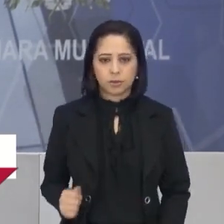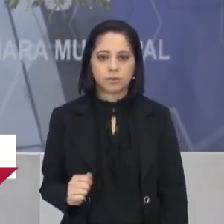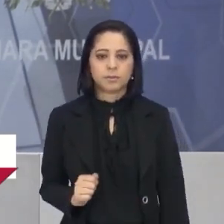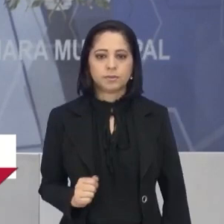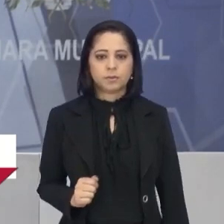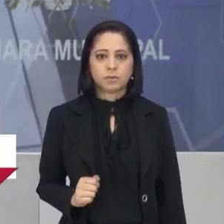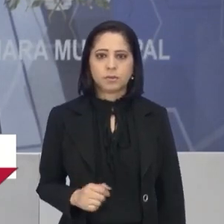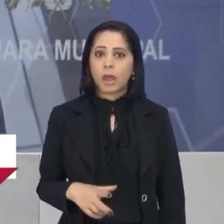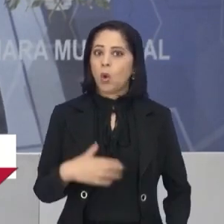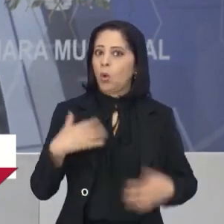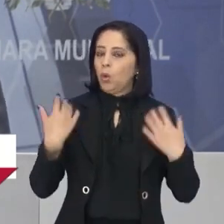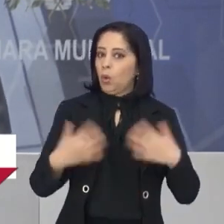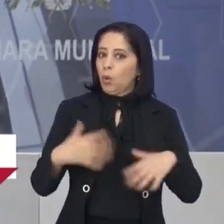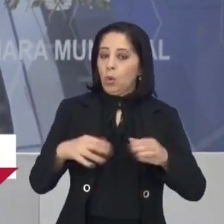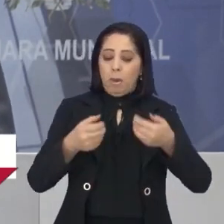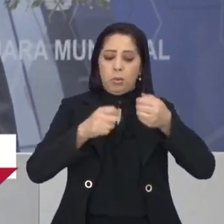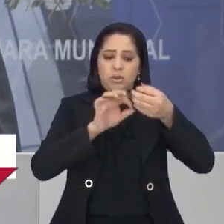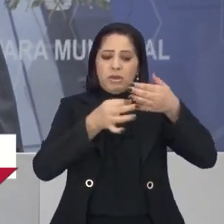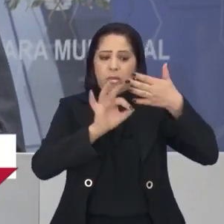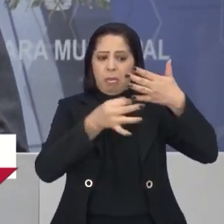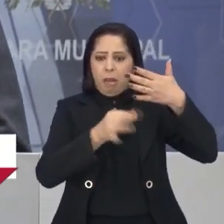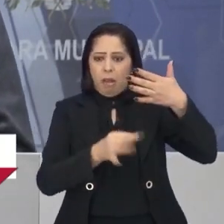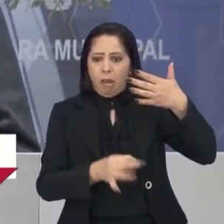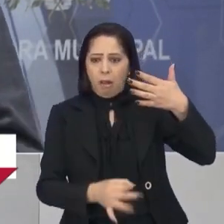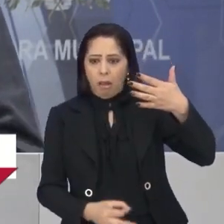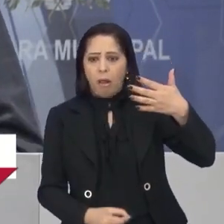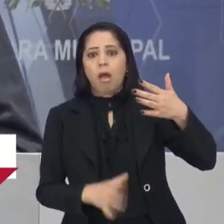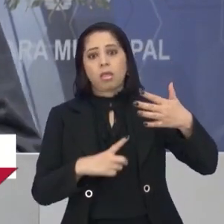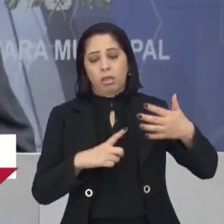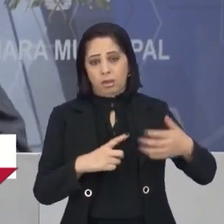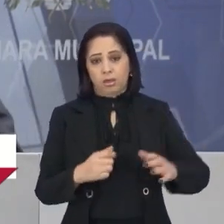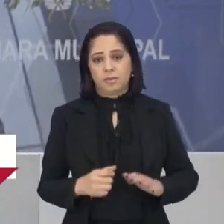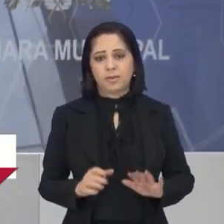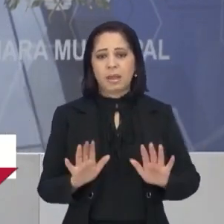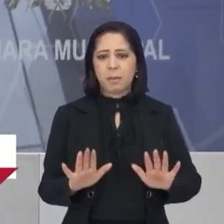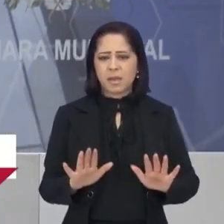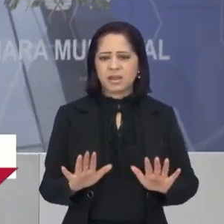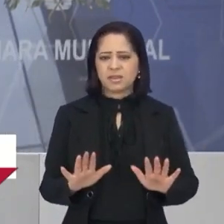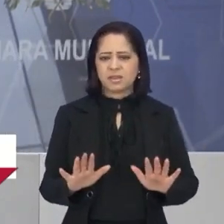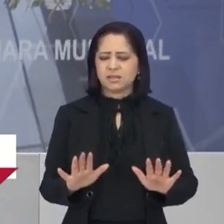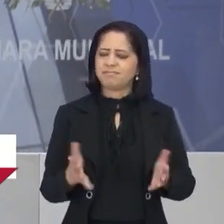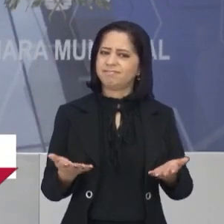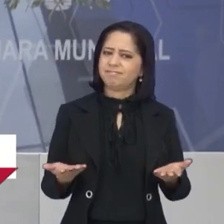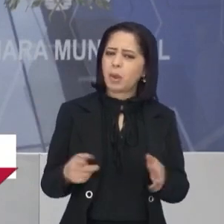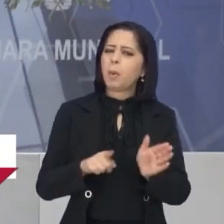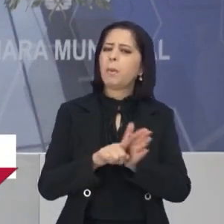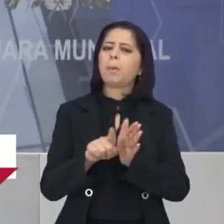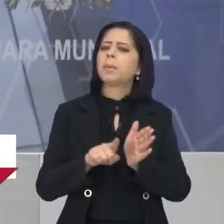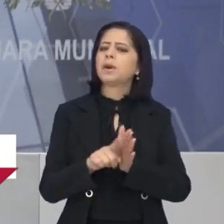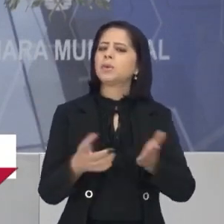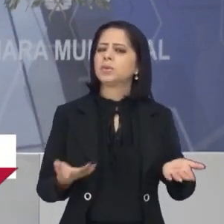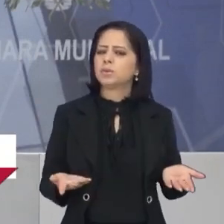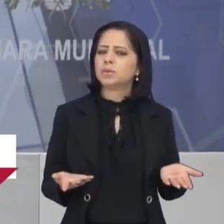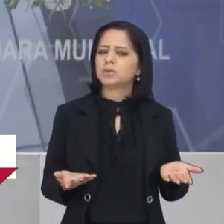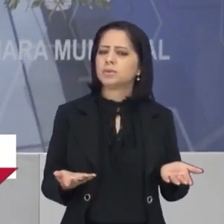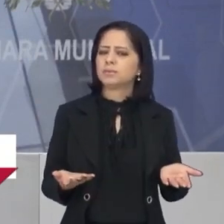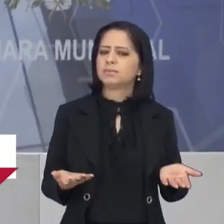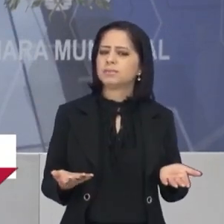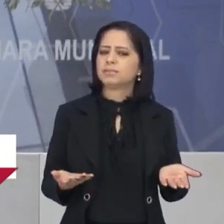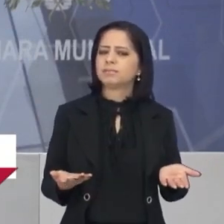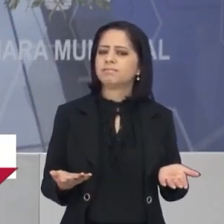é muita coisa tem sentido tem